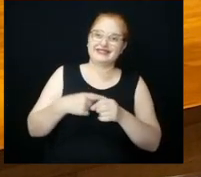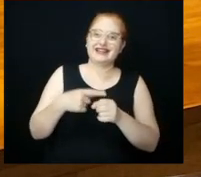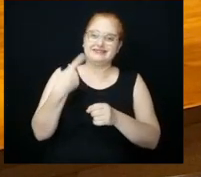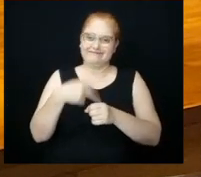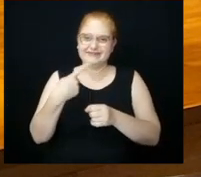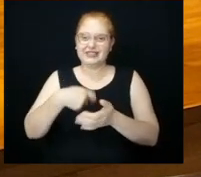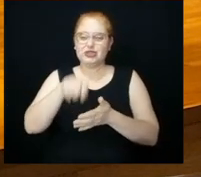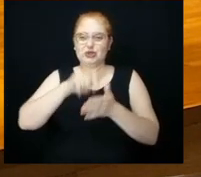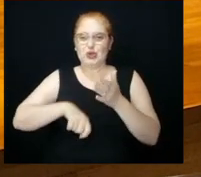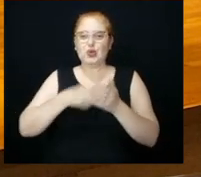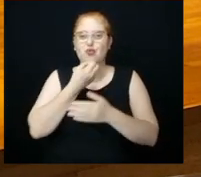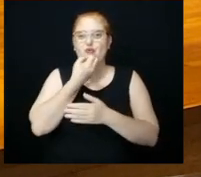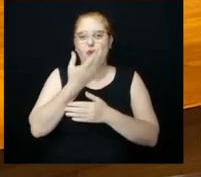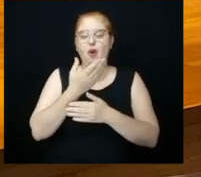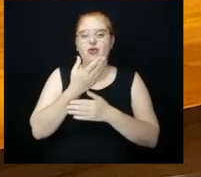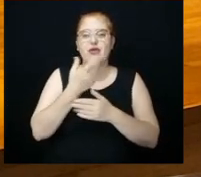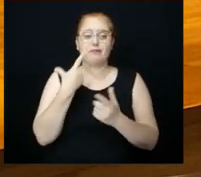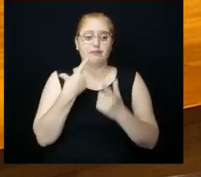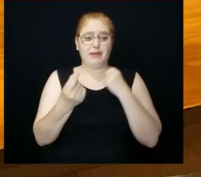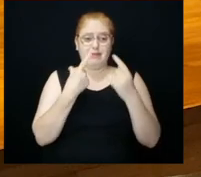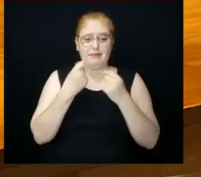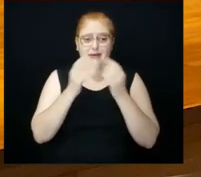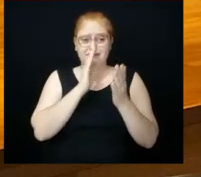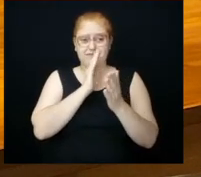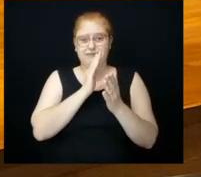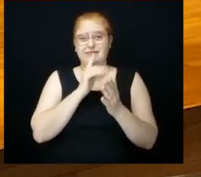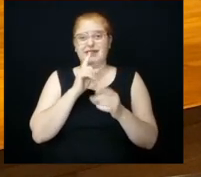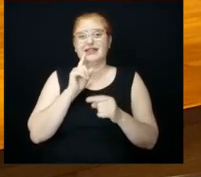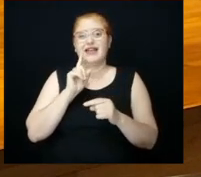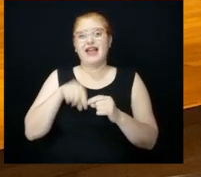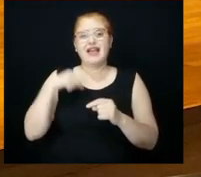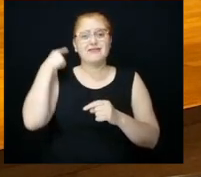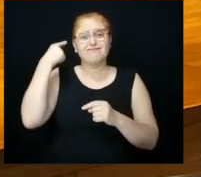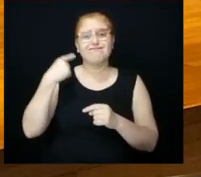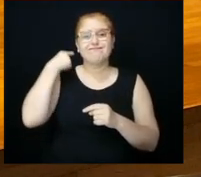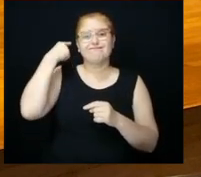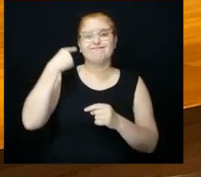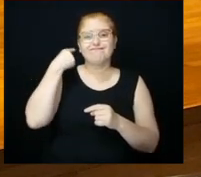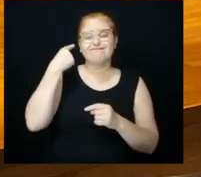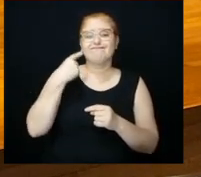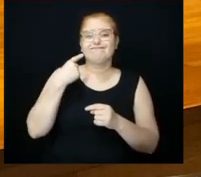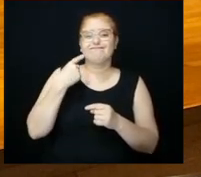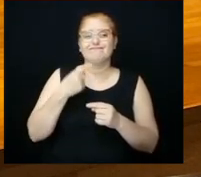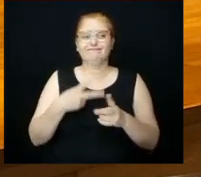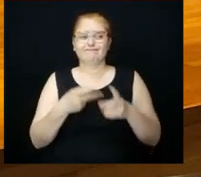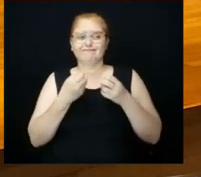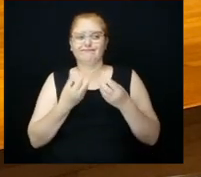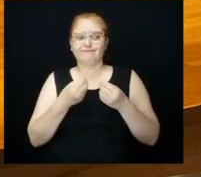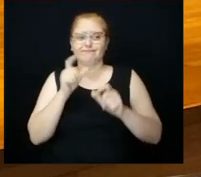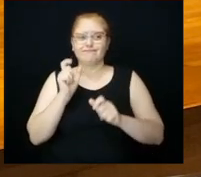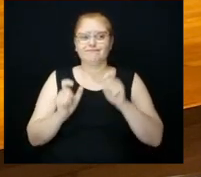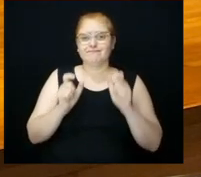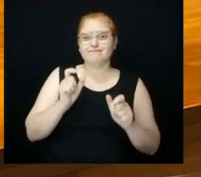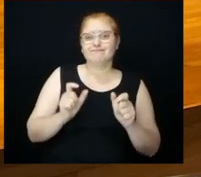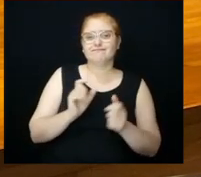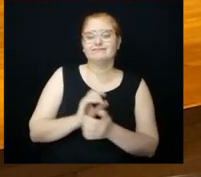que a saída das pessoas era enlouquecer. Então, assim, que ele viu muita gente